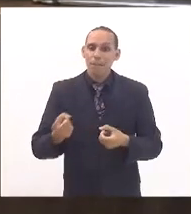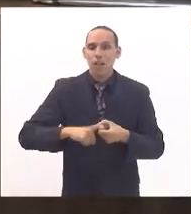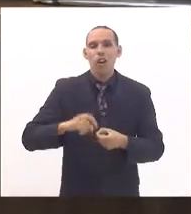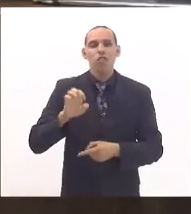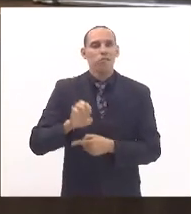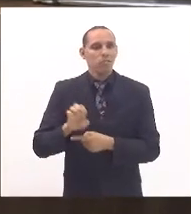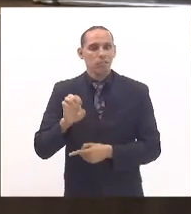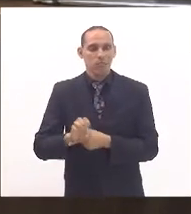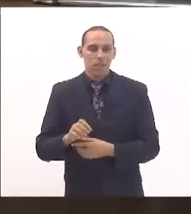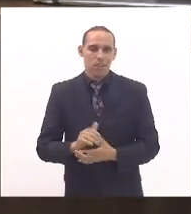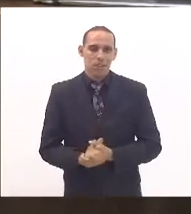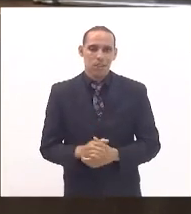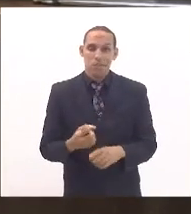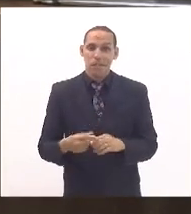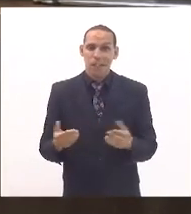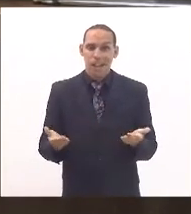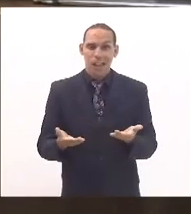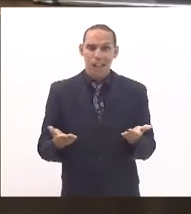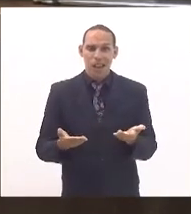de forma